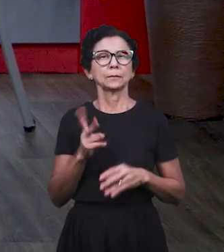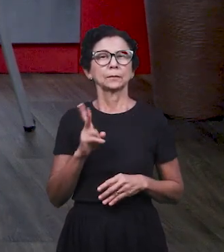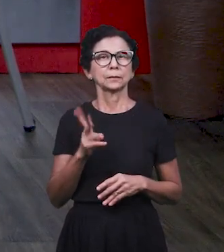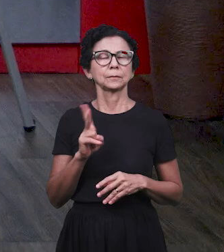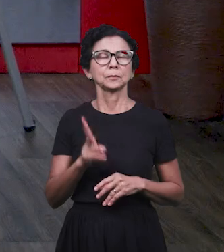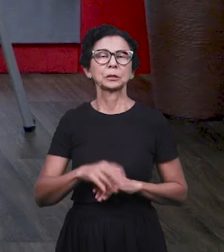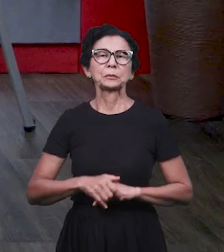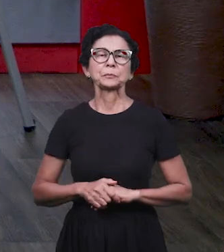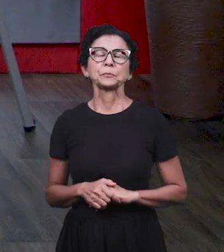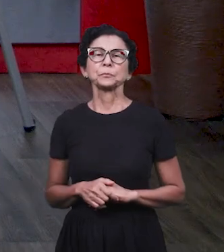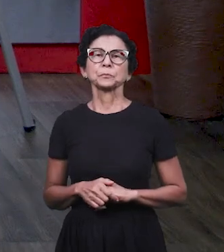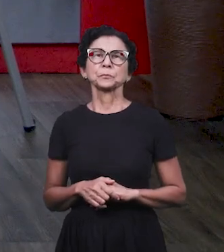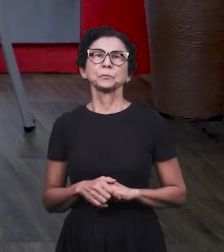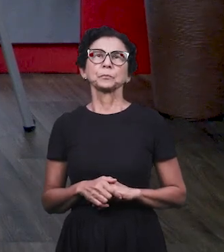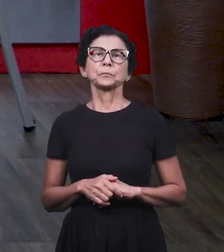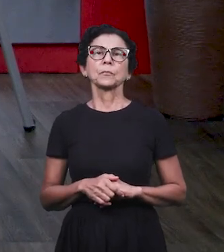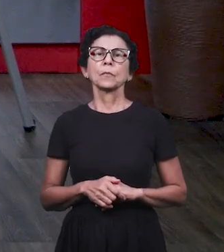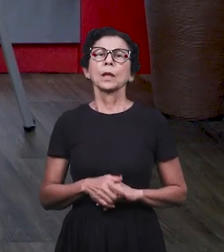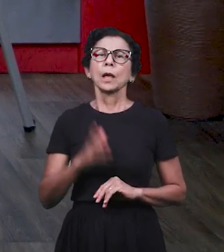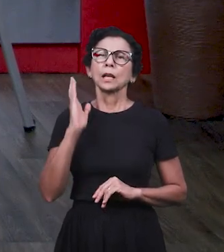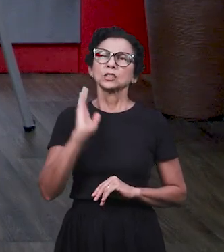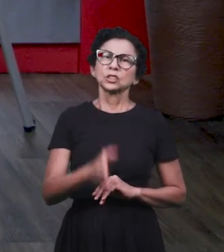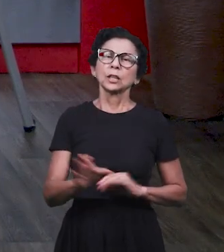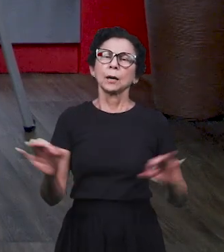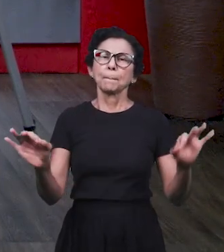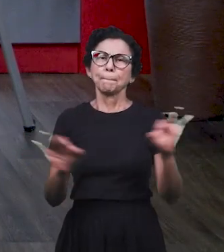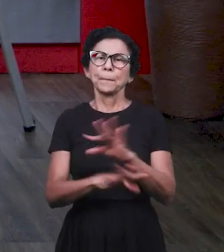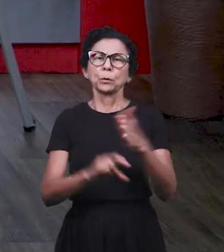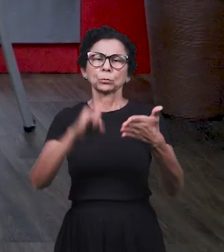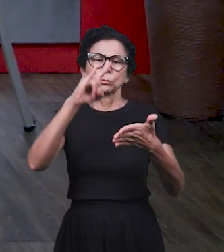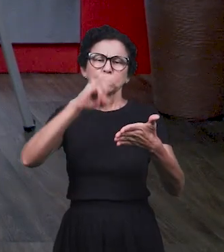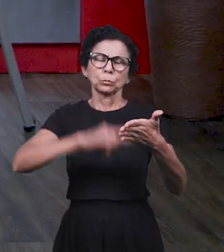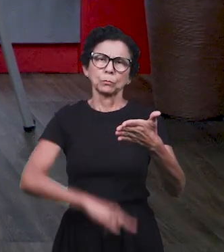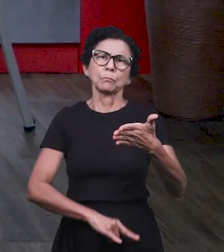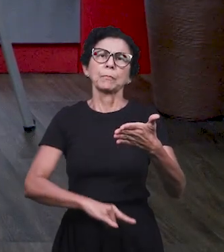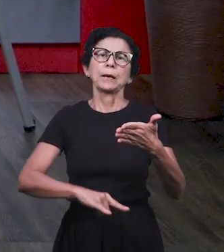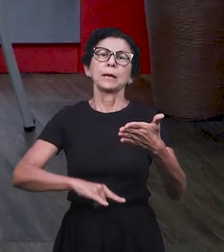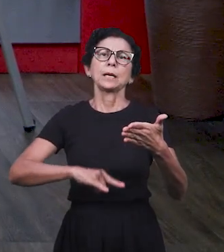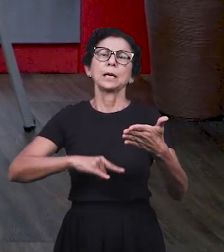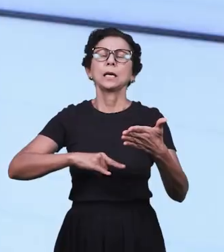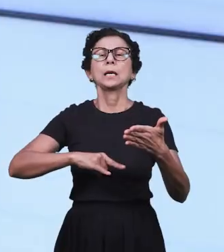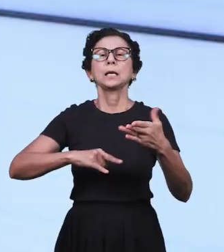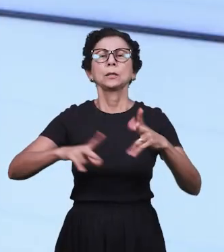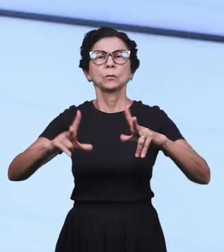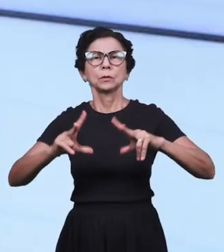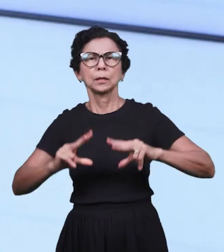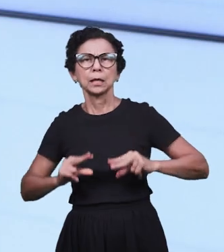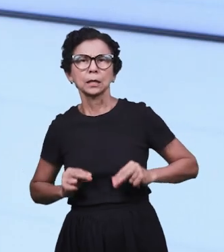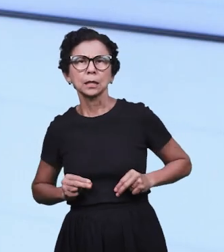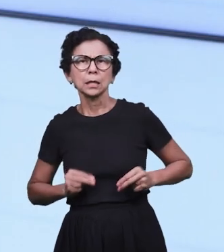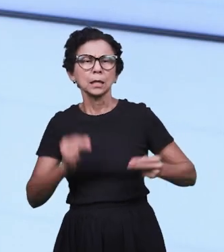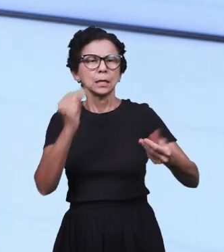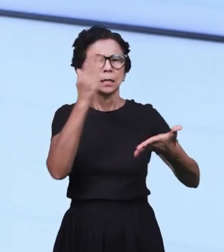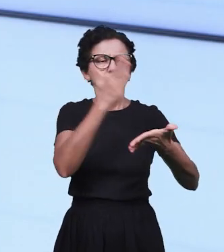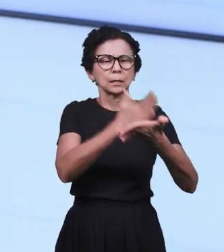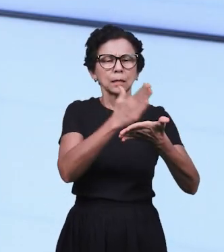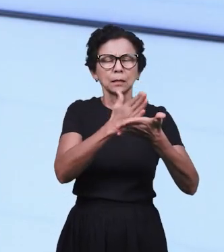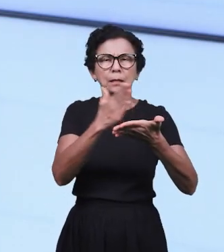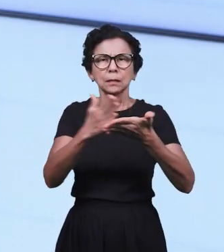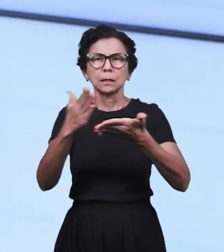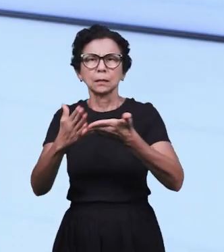que foi feito o inventário, foi expedido o formal de partilha, está tudo